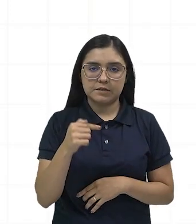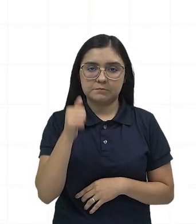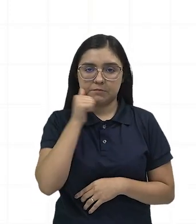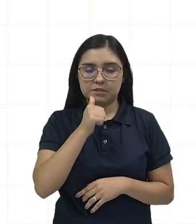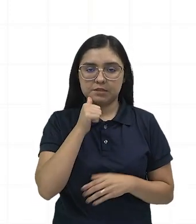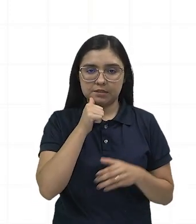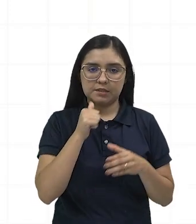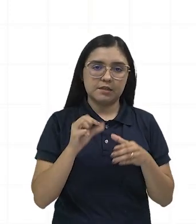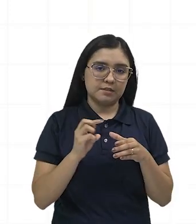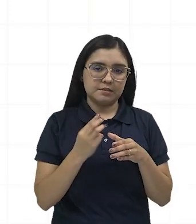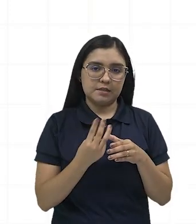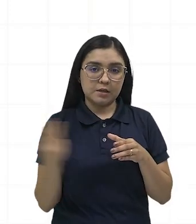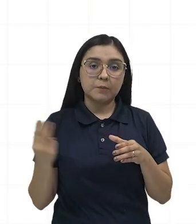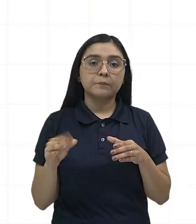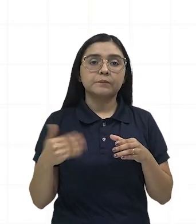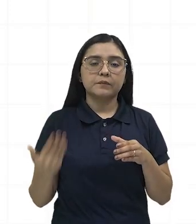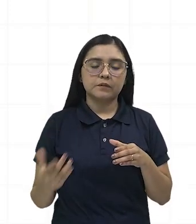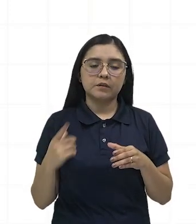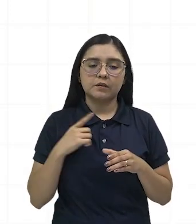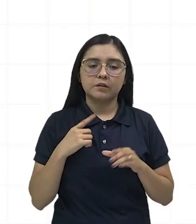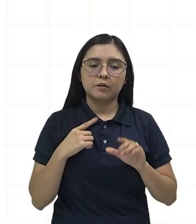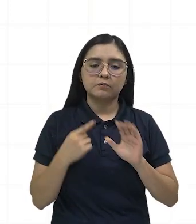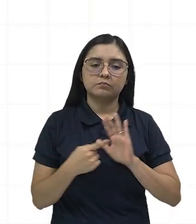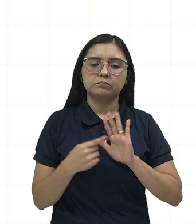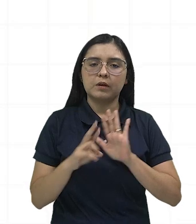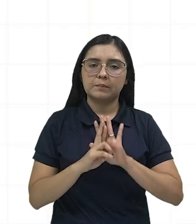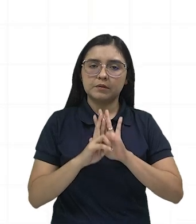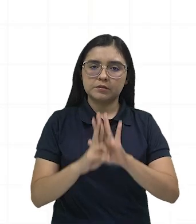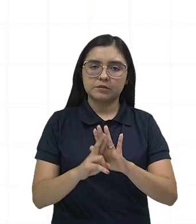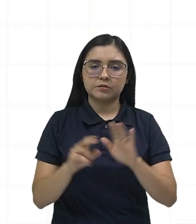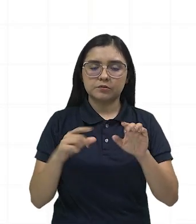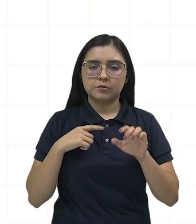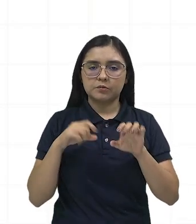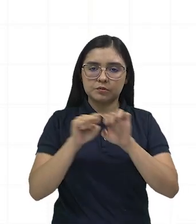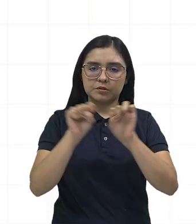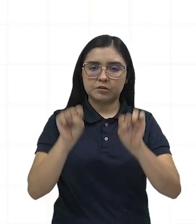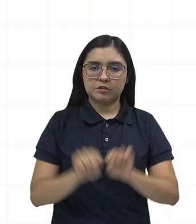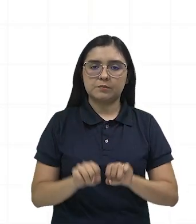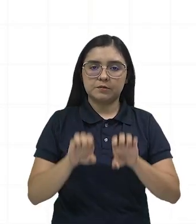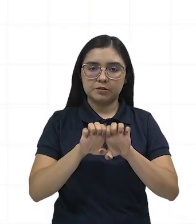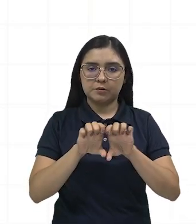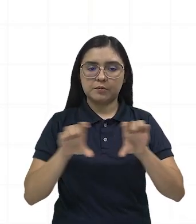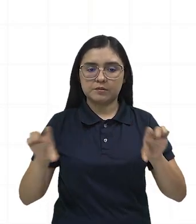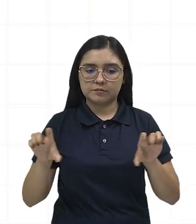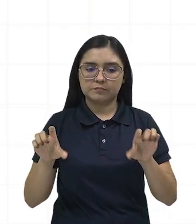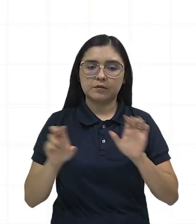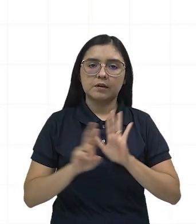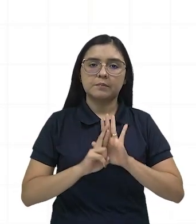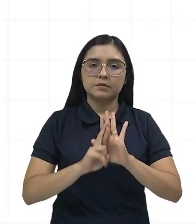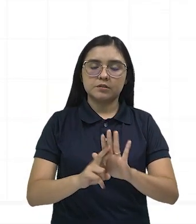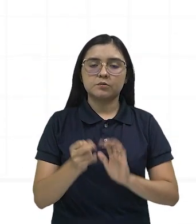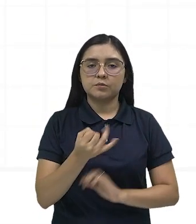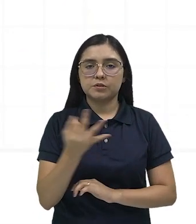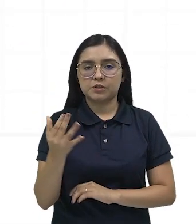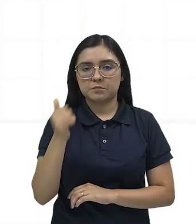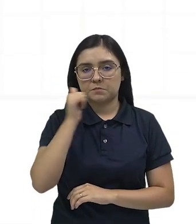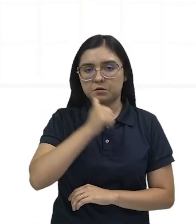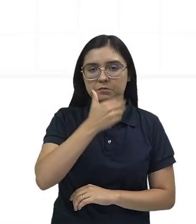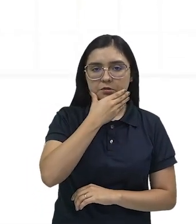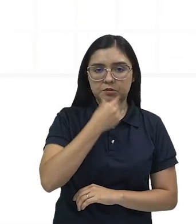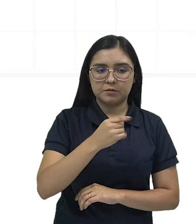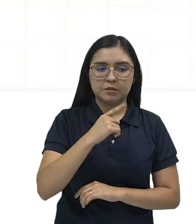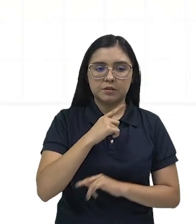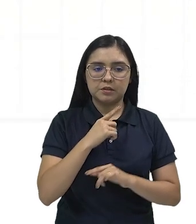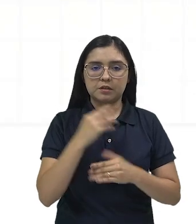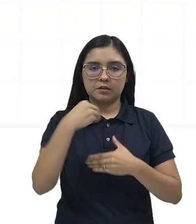de equações que represente a quantidade de meninos e meninas da sala. Então, como é que vai ficar? Ó?